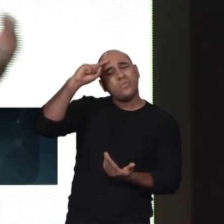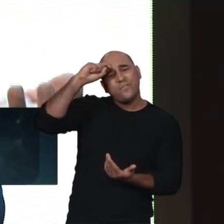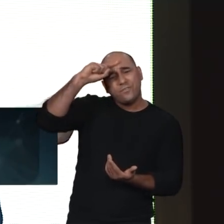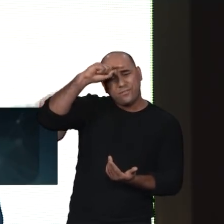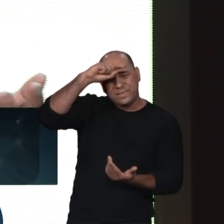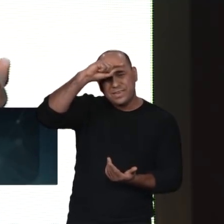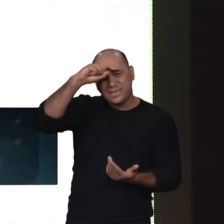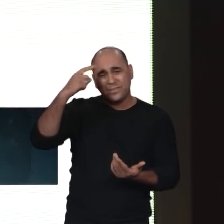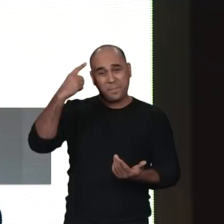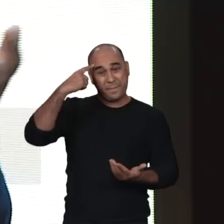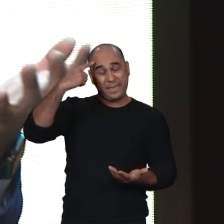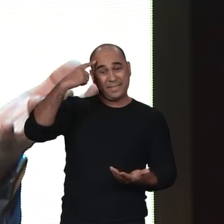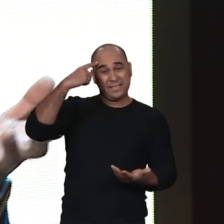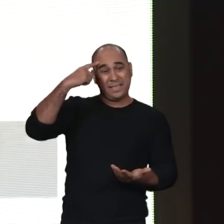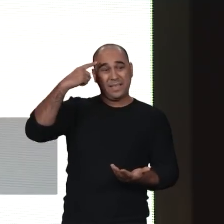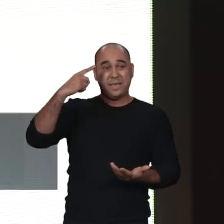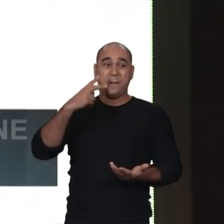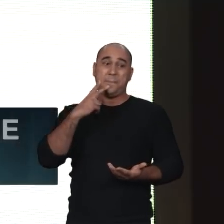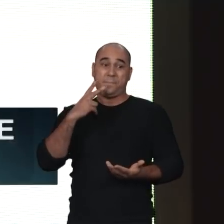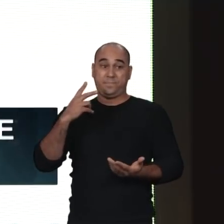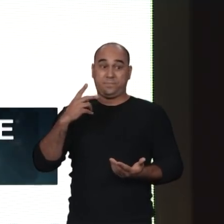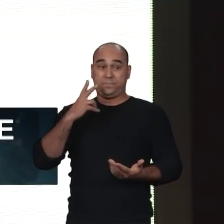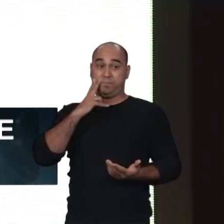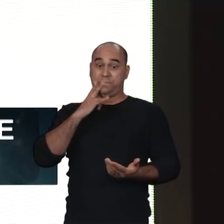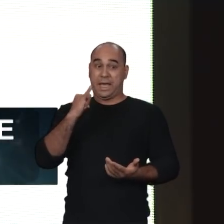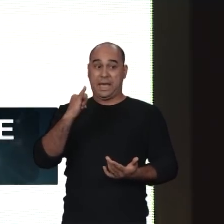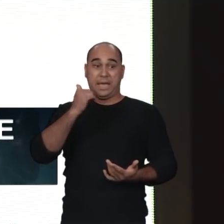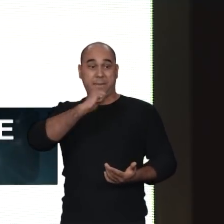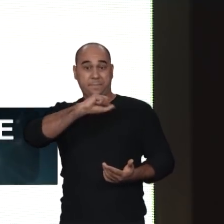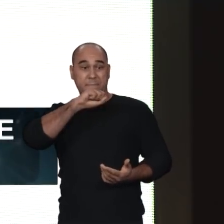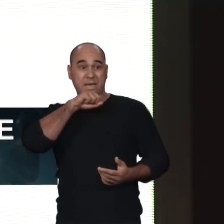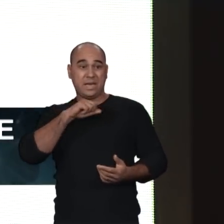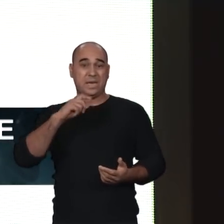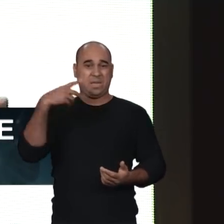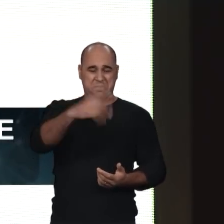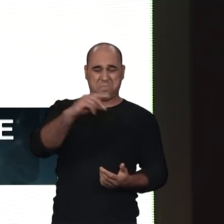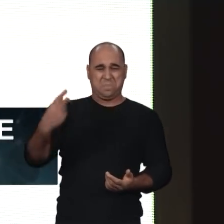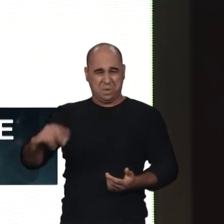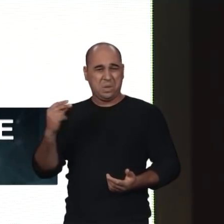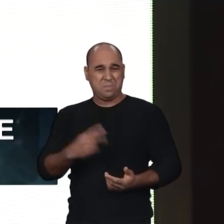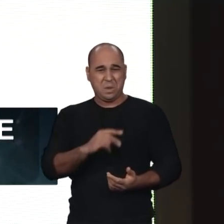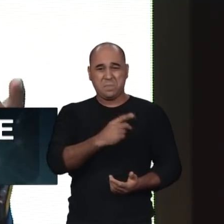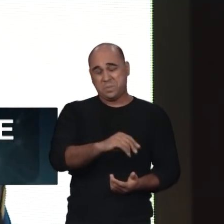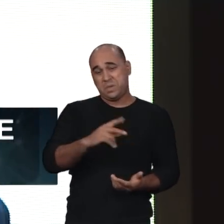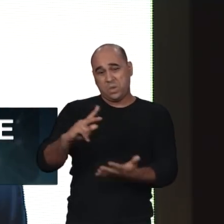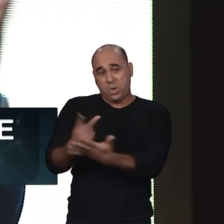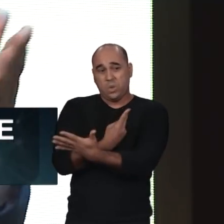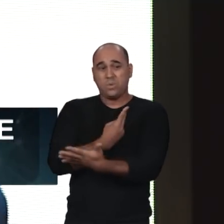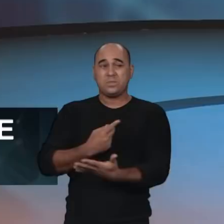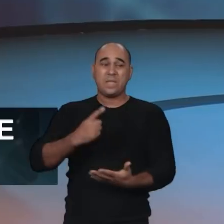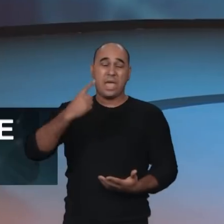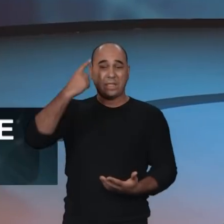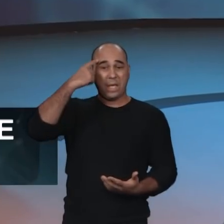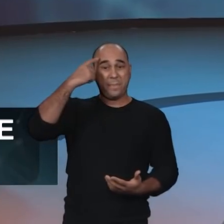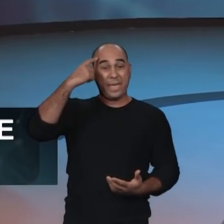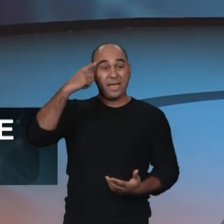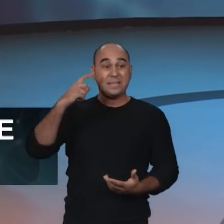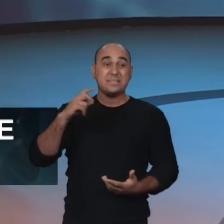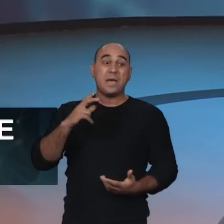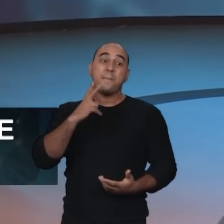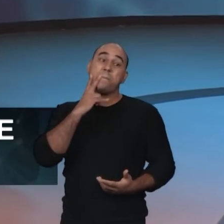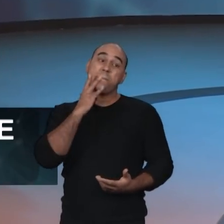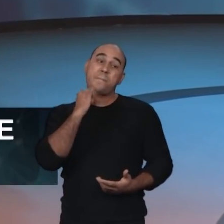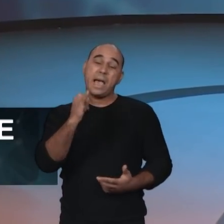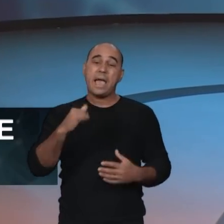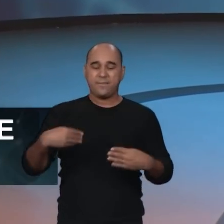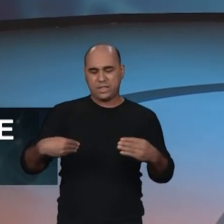de paternalismos que nós temos hoje, que é uma educação frouxa, laissez-faire, deixa como está para ver como fica, que o